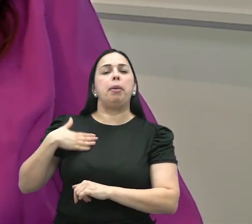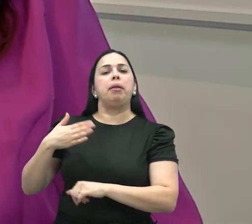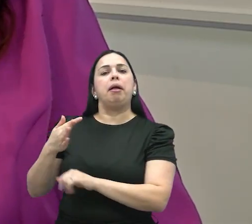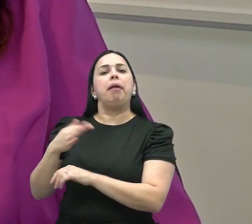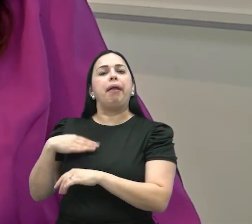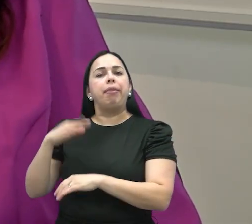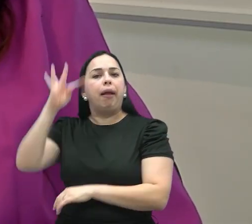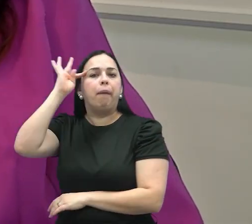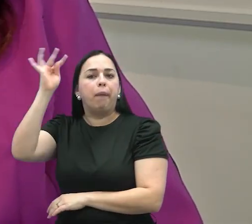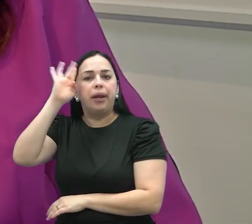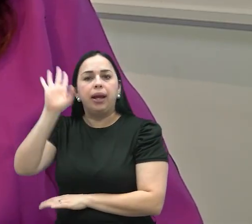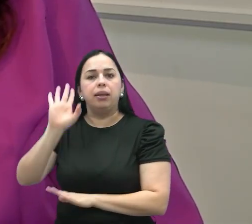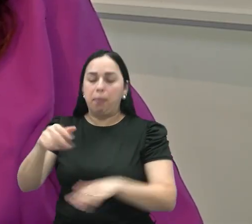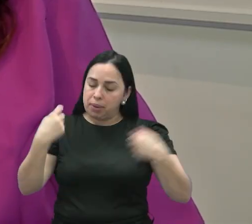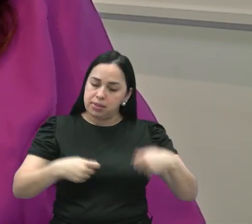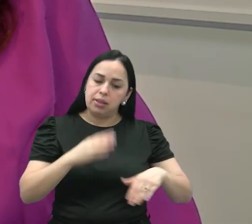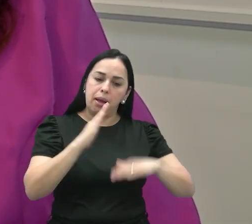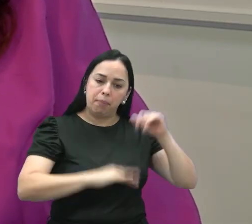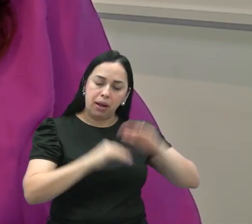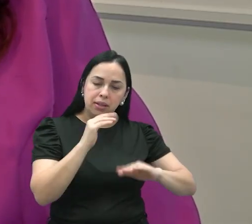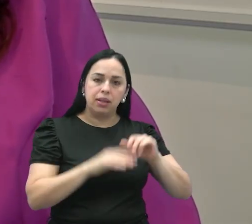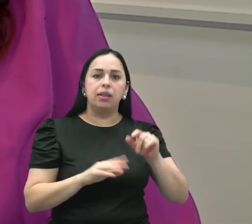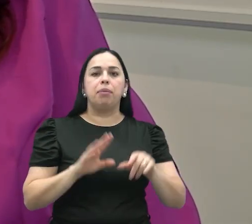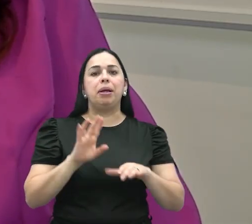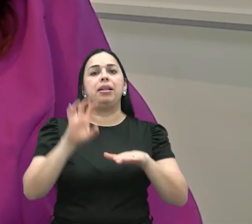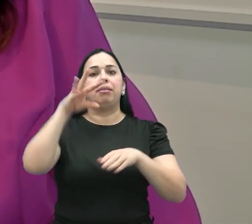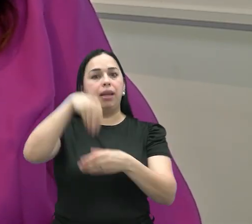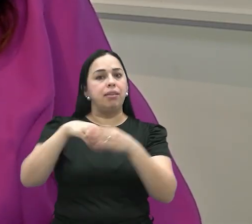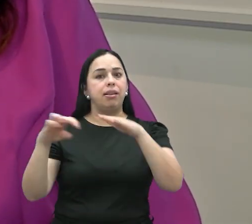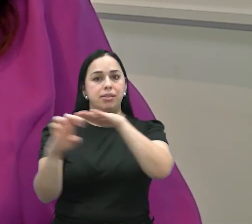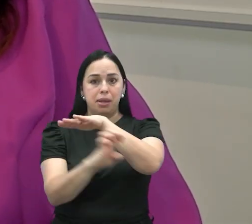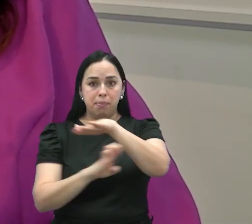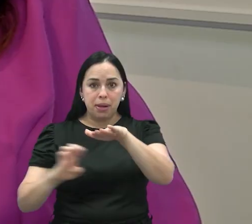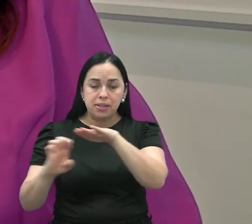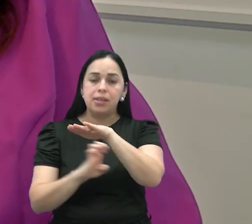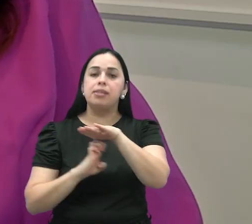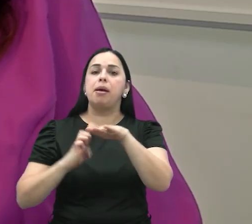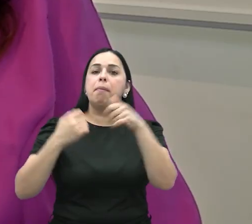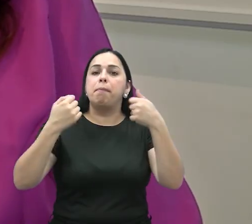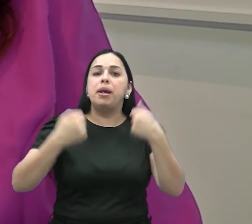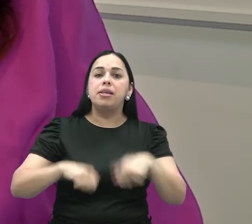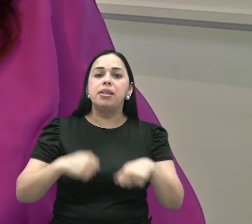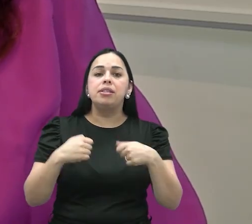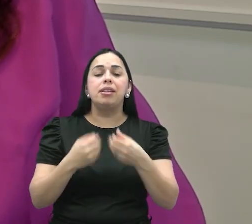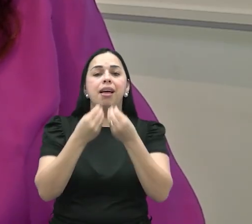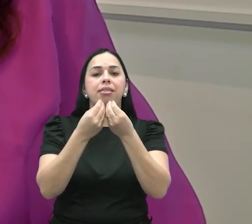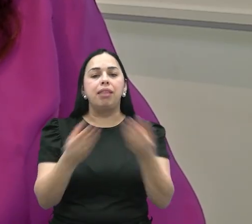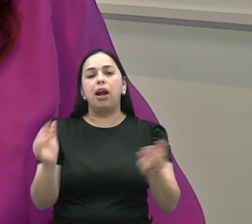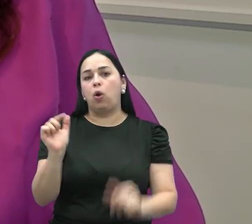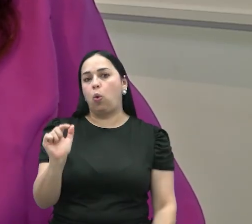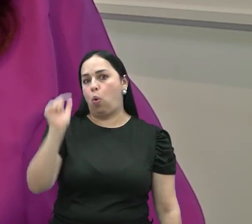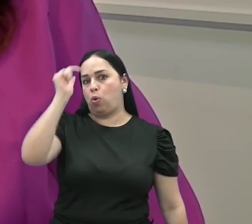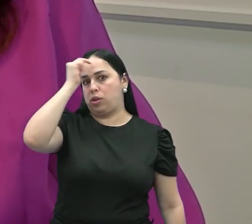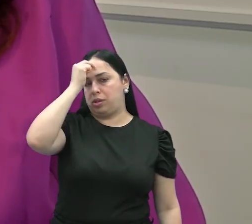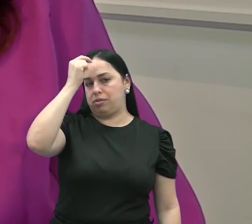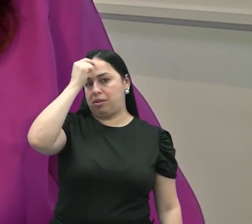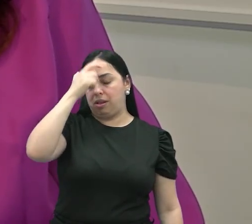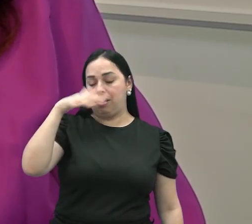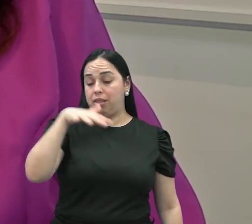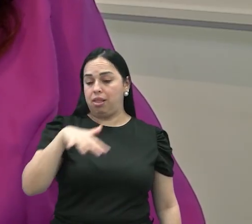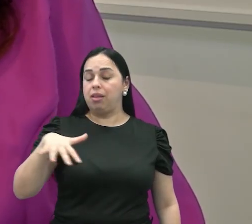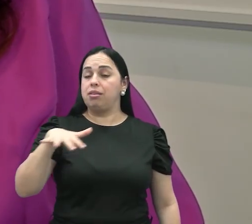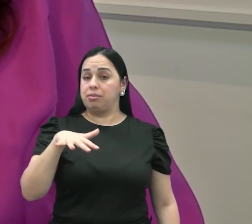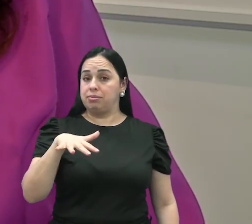as empresas também promover nos ambientes de trabalho essa consciência no mundo laboral,